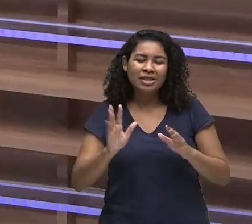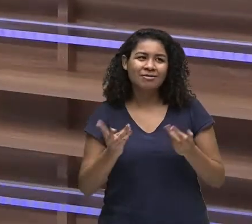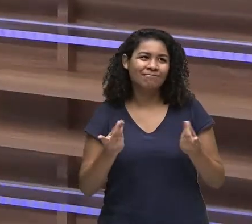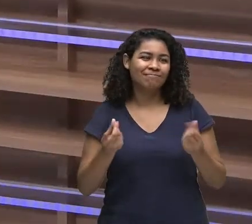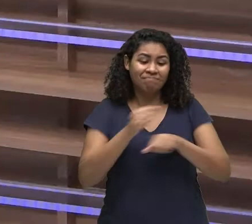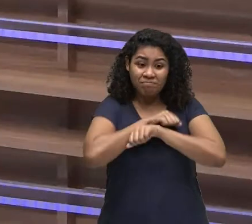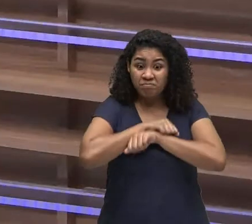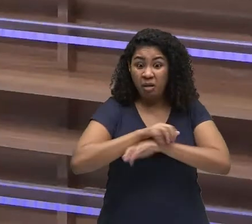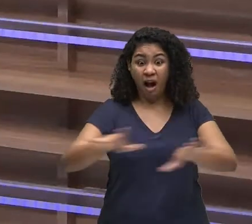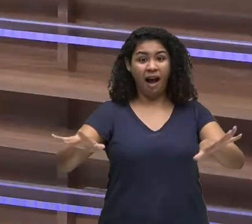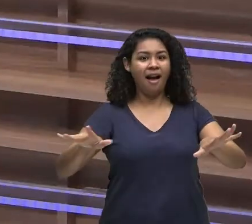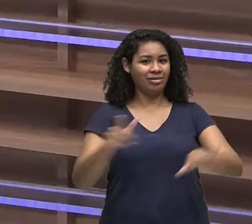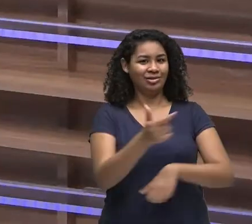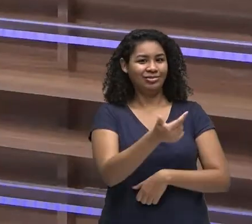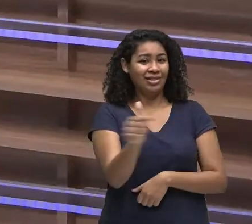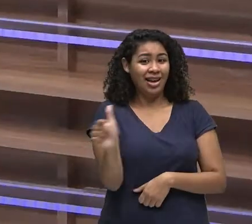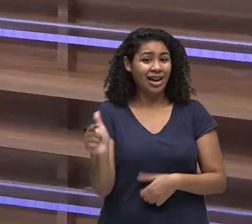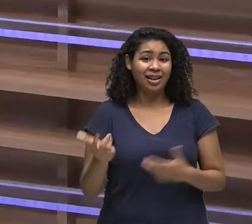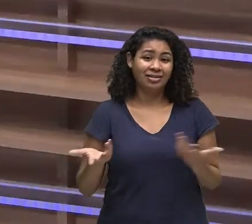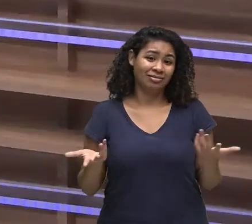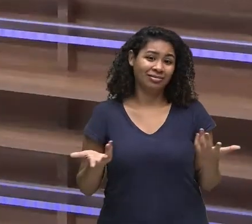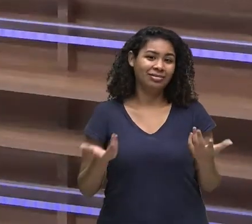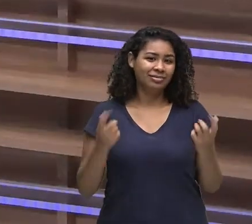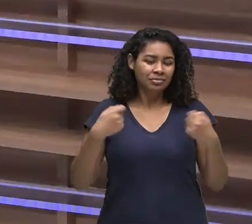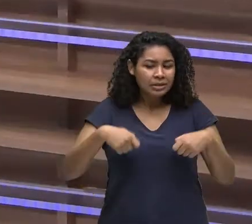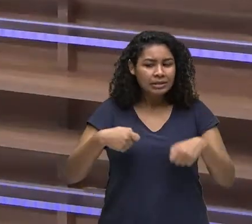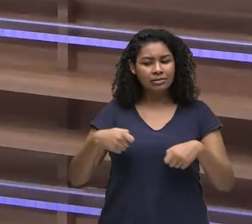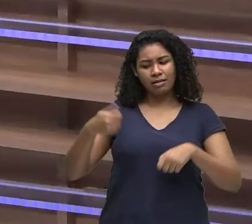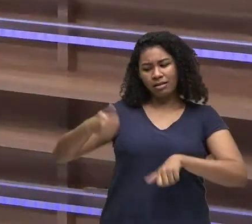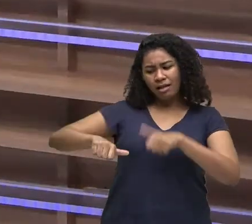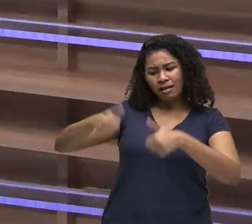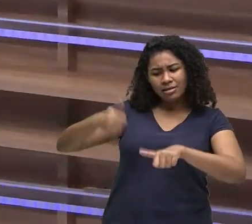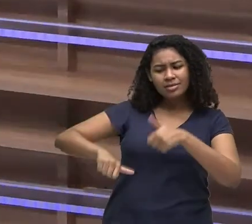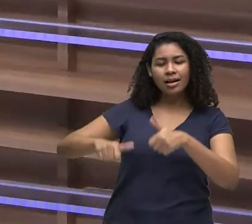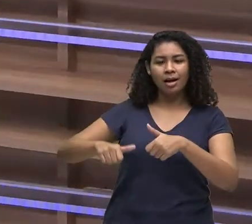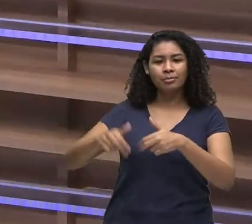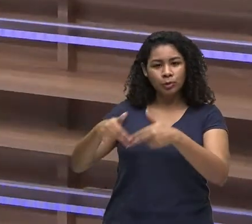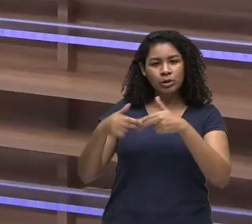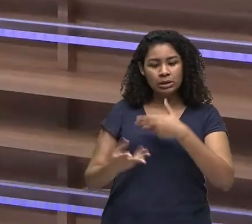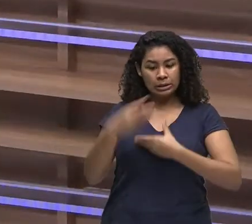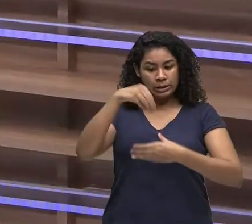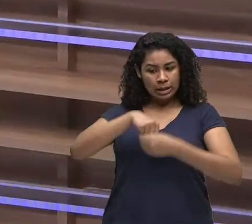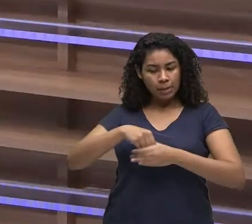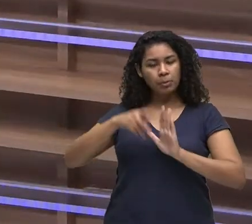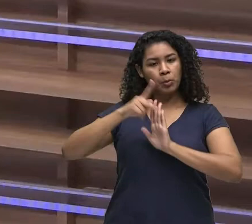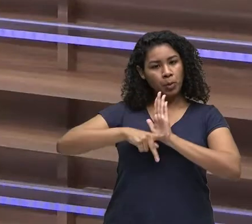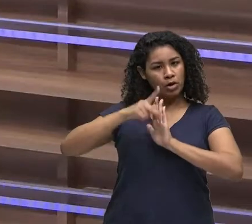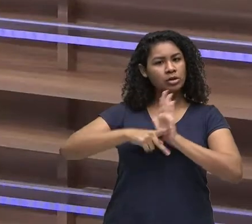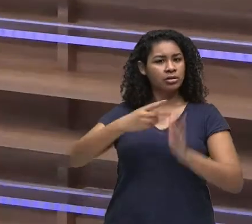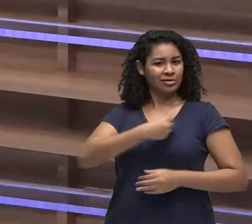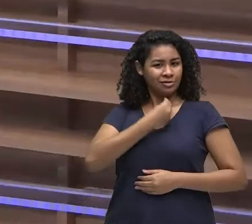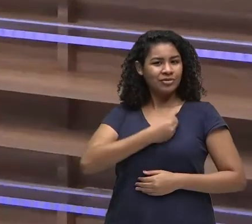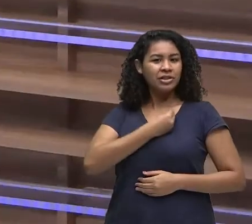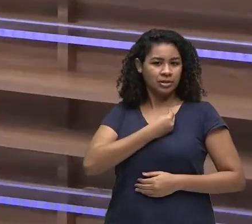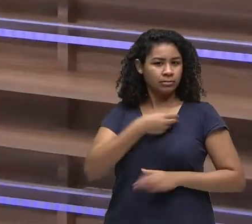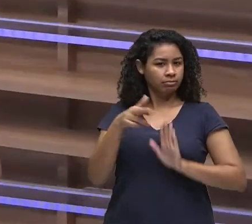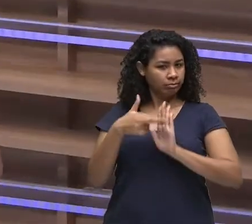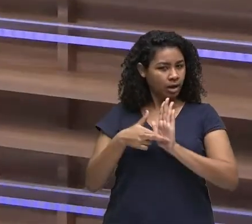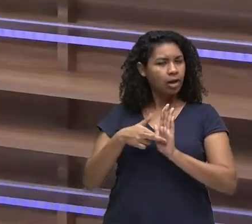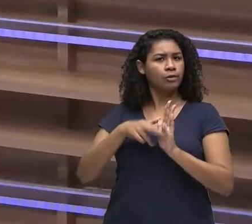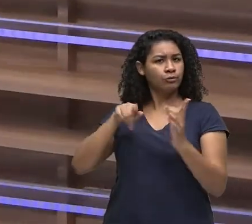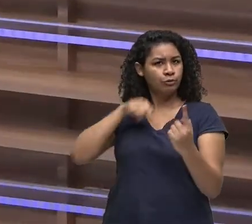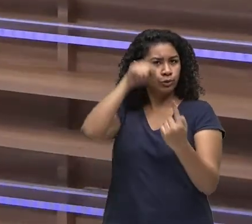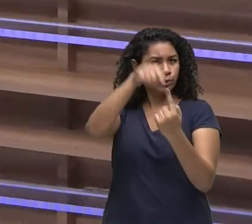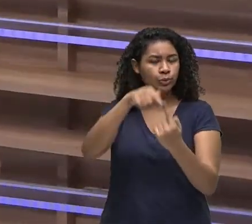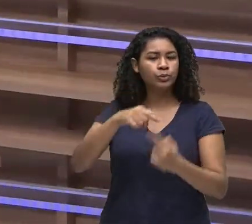preciso colocar em xeque, preciso analisar dentro do meu projeto de vida. Então, já que o esporte que eu